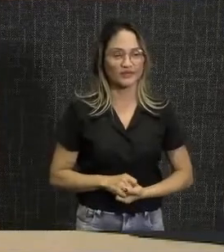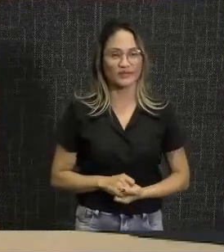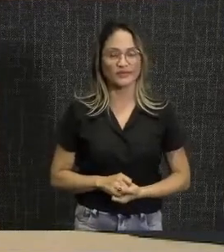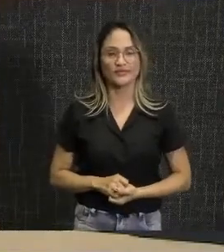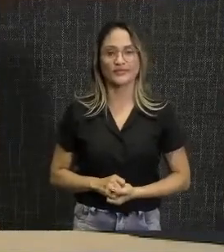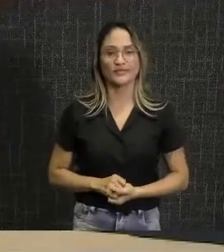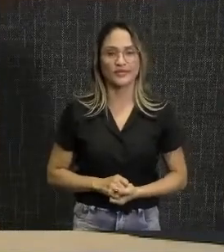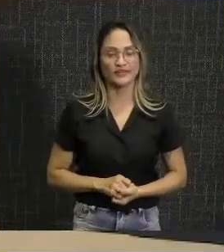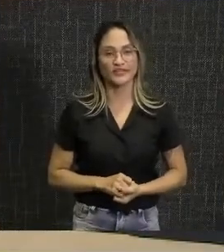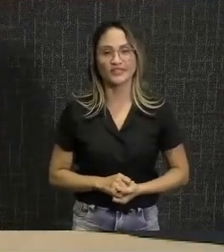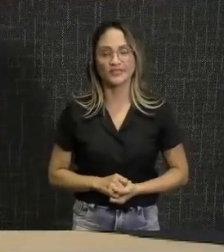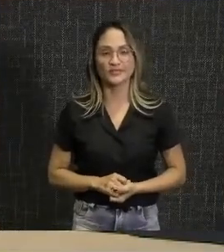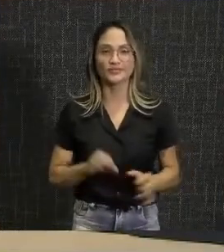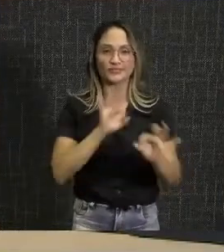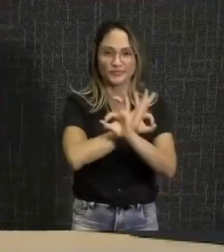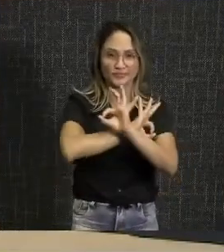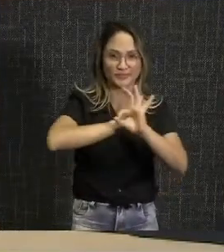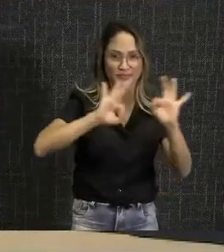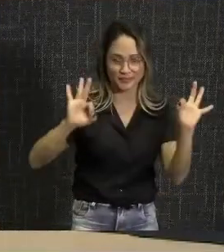Perfeito, é isso mesmo.